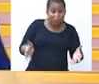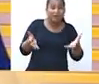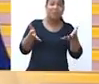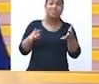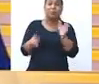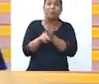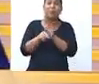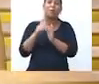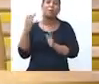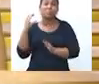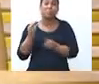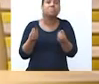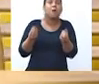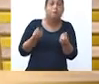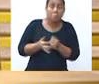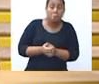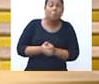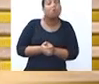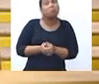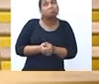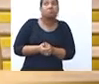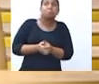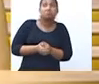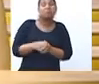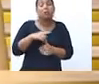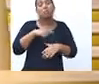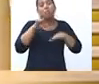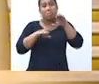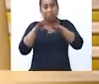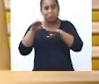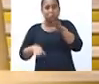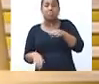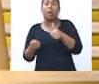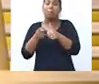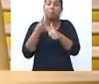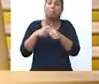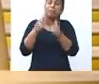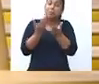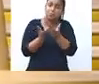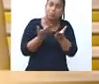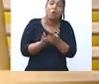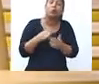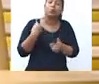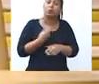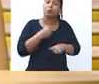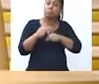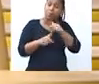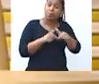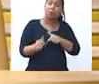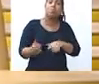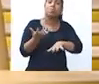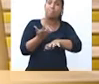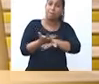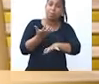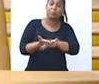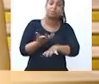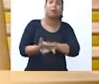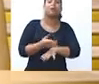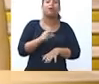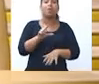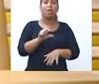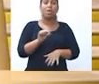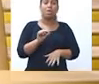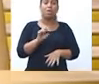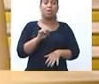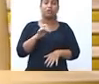da ciência? Acho que a gente tem algumas oscilações. Por exemplo, na primeira escola que nós trabalhamos com uma disciplina que era eletiva,